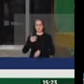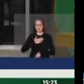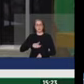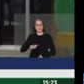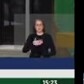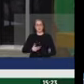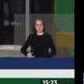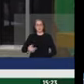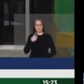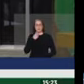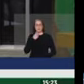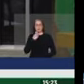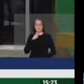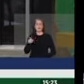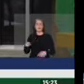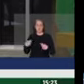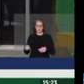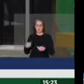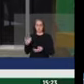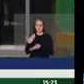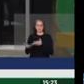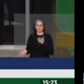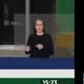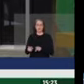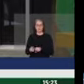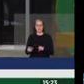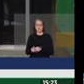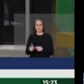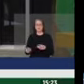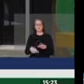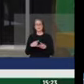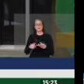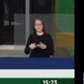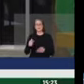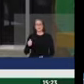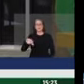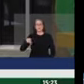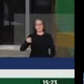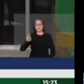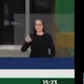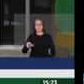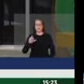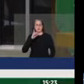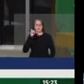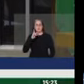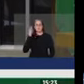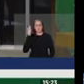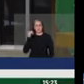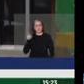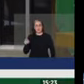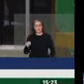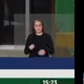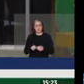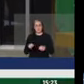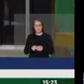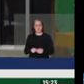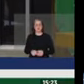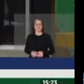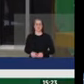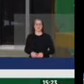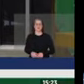vermelho, tem que ser caçada. Deputado André Fernandes, sabe o que esse cara fez, esse deputado? Colocou